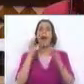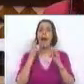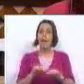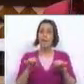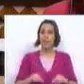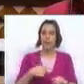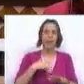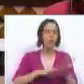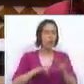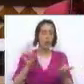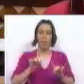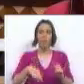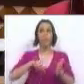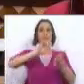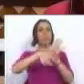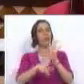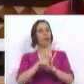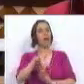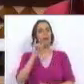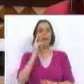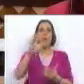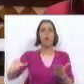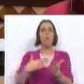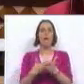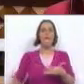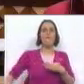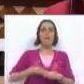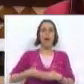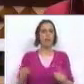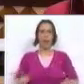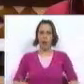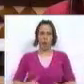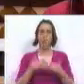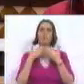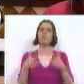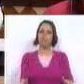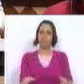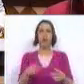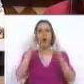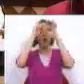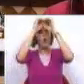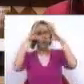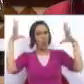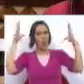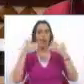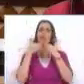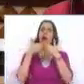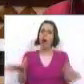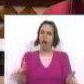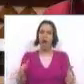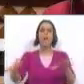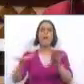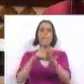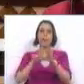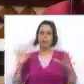que não fazemos deste projeto-lei uma proposta fechada. Ela foi aberta na sua concepção, foi aberta à